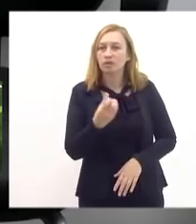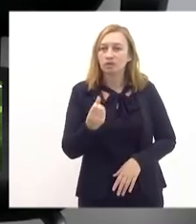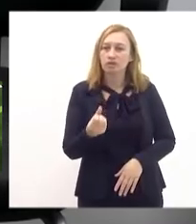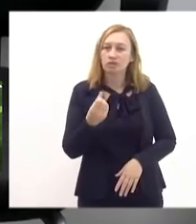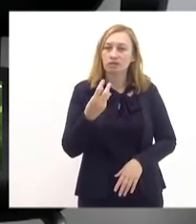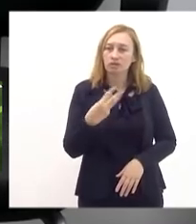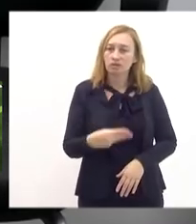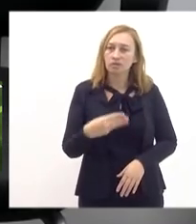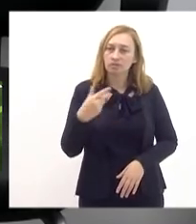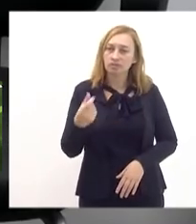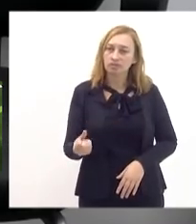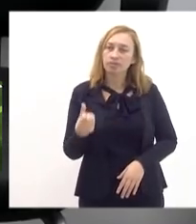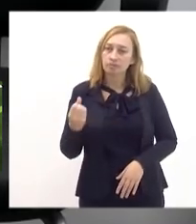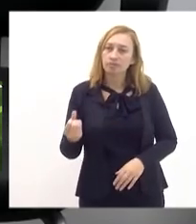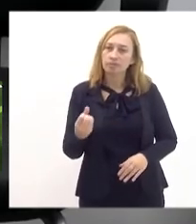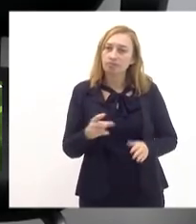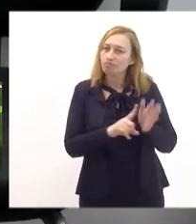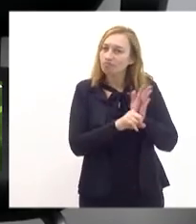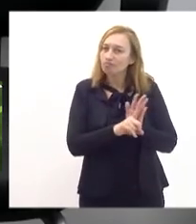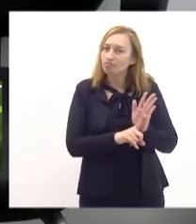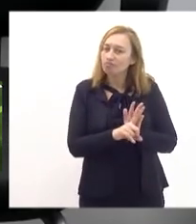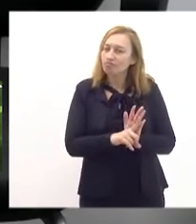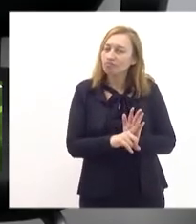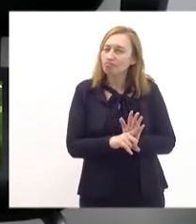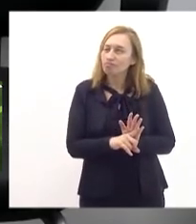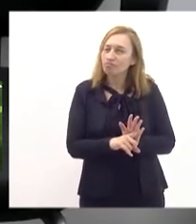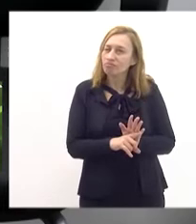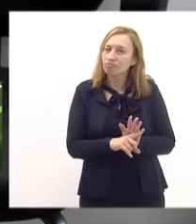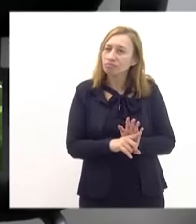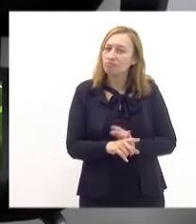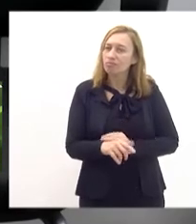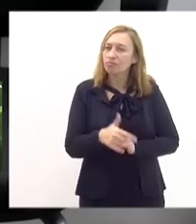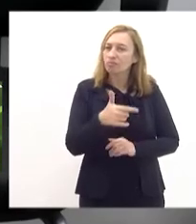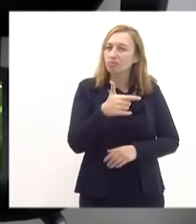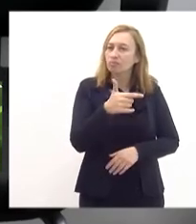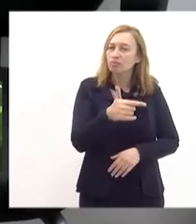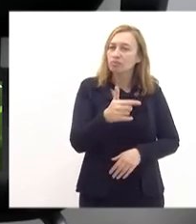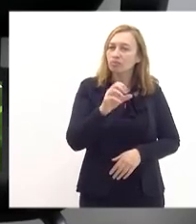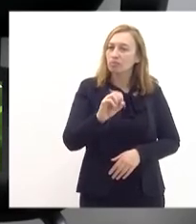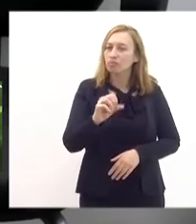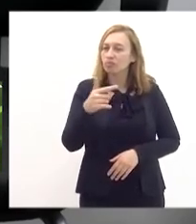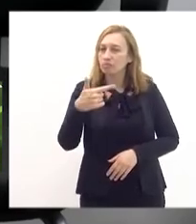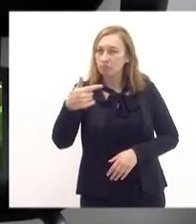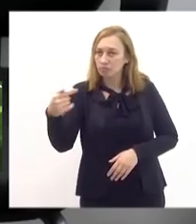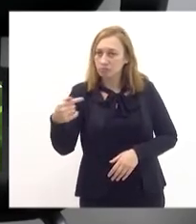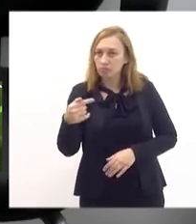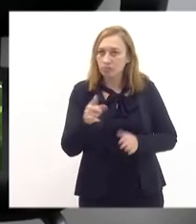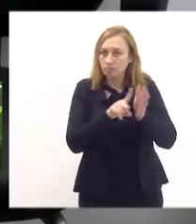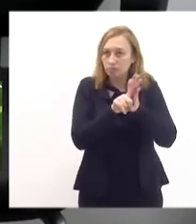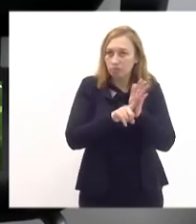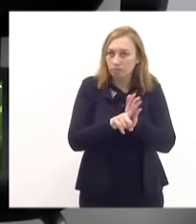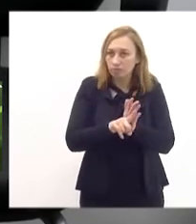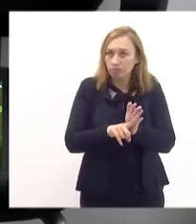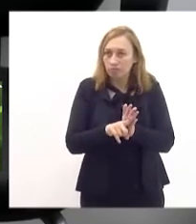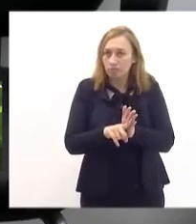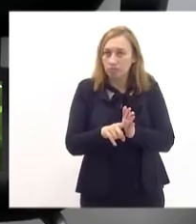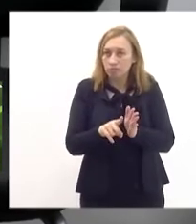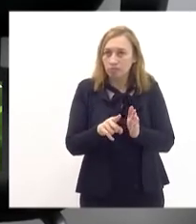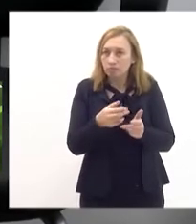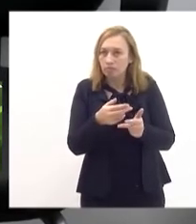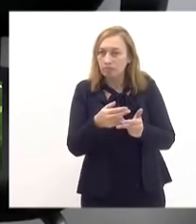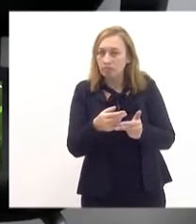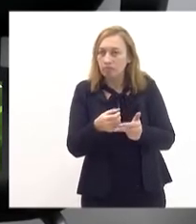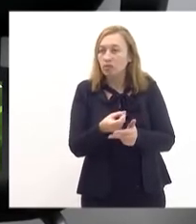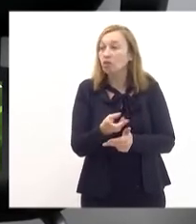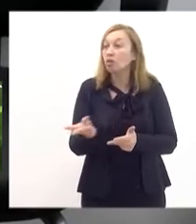nós analisamos, e isso foi em 2017, nós chegamos a analisar quantas empresas teriam